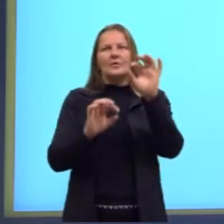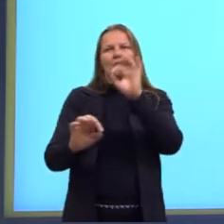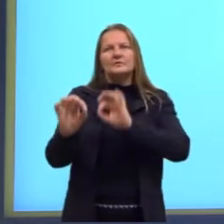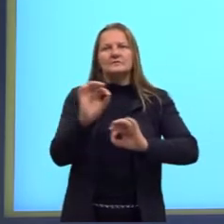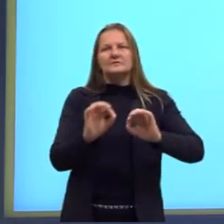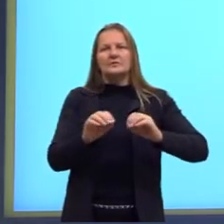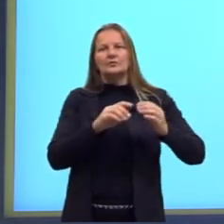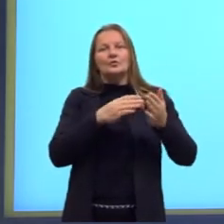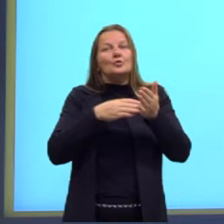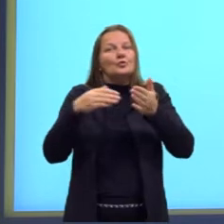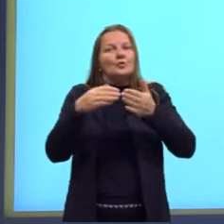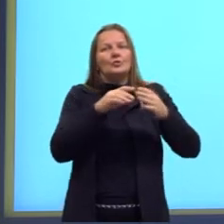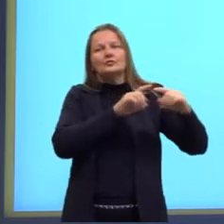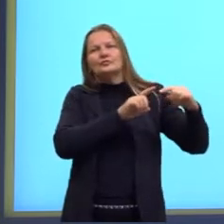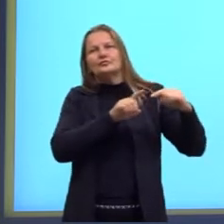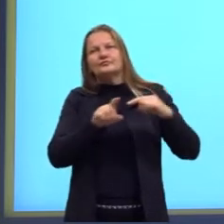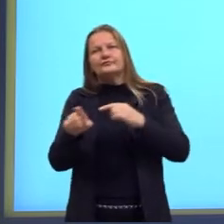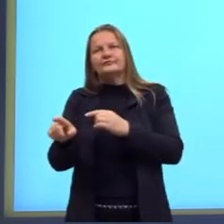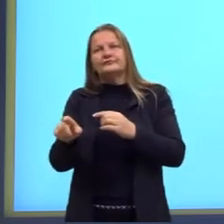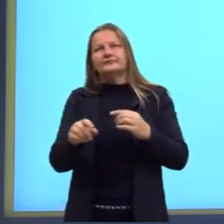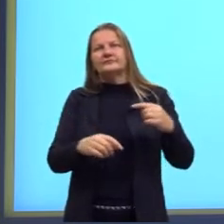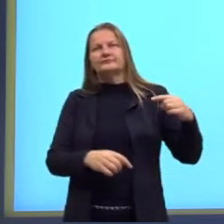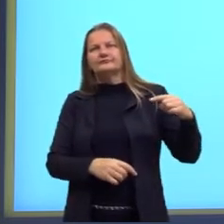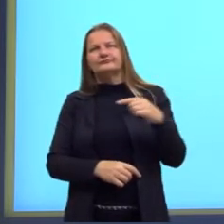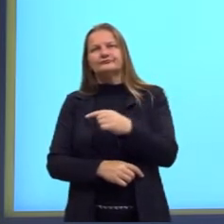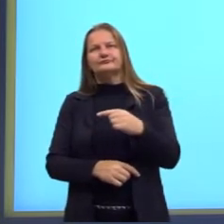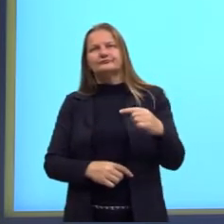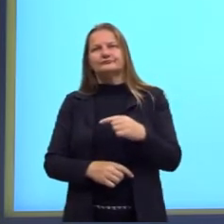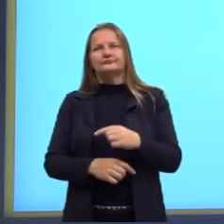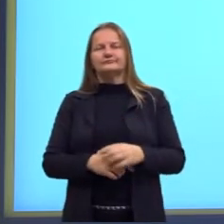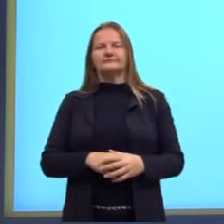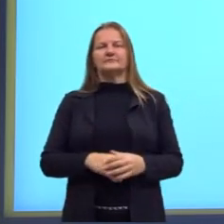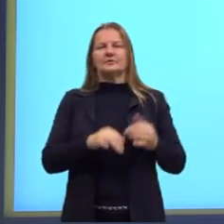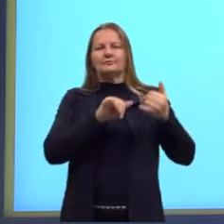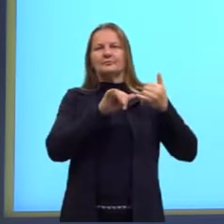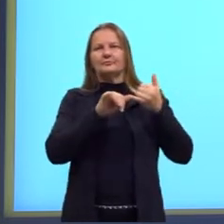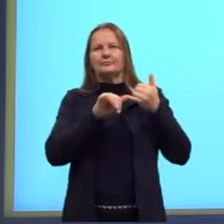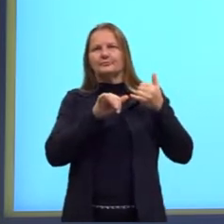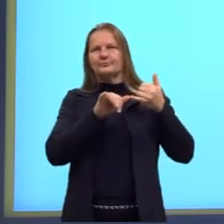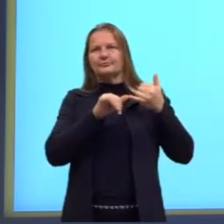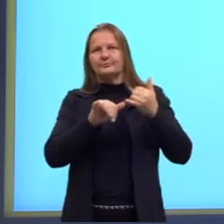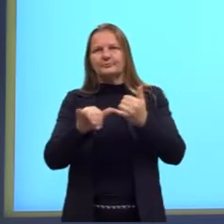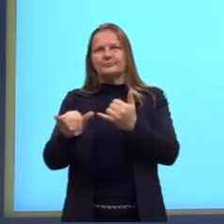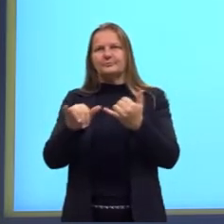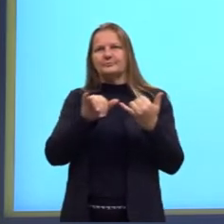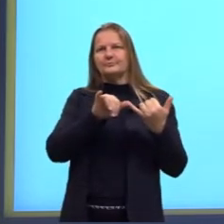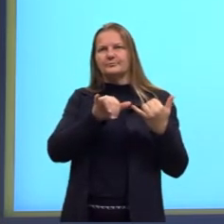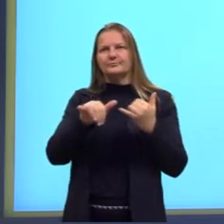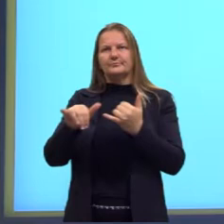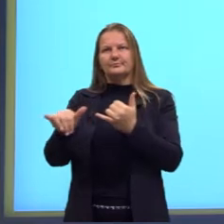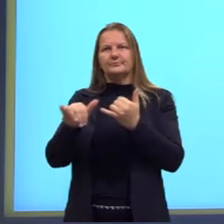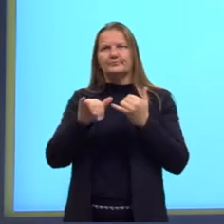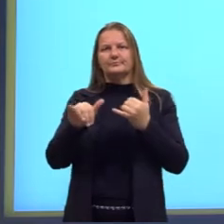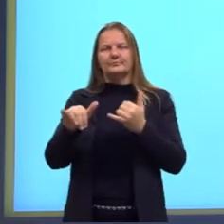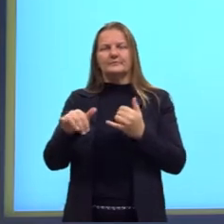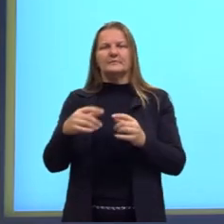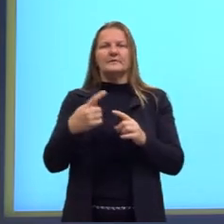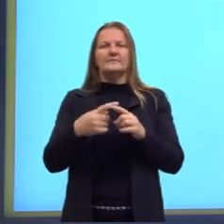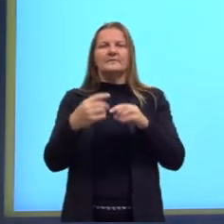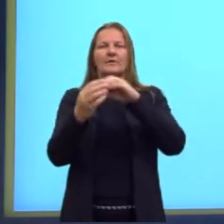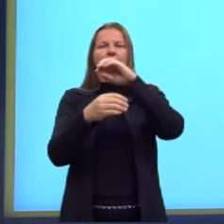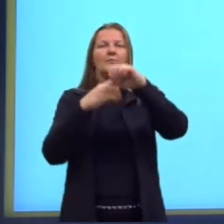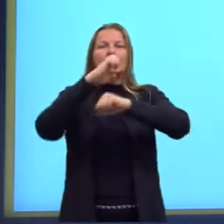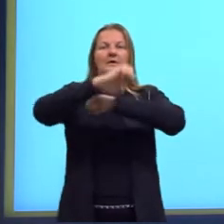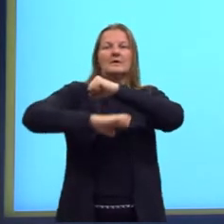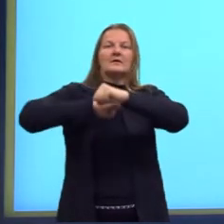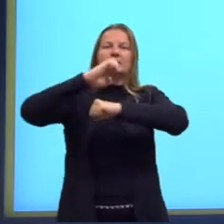organização dos elétrons né que eles estão indo então para a direita bom então aqui a gente diz né que não